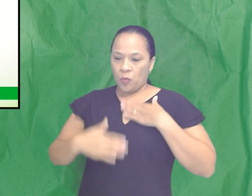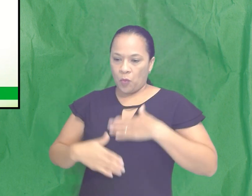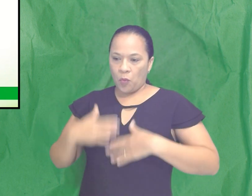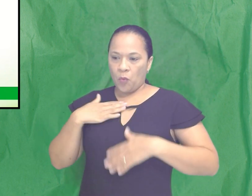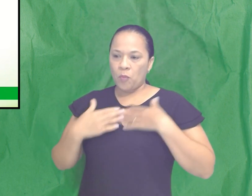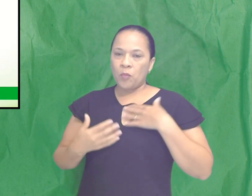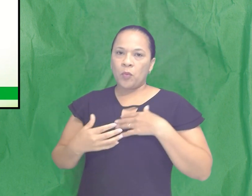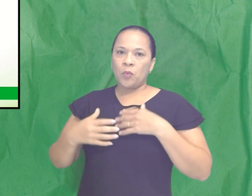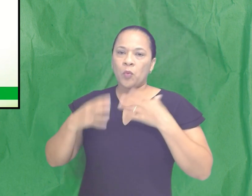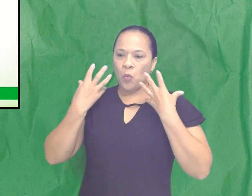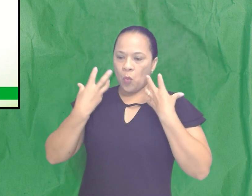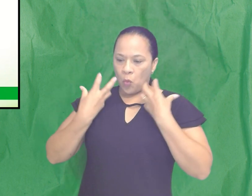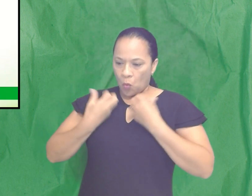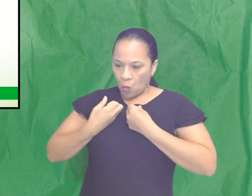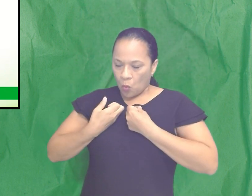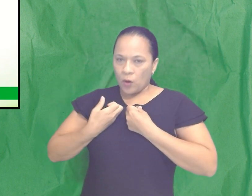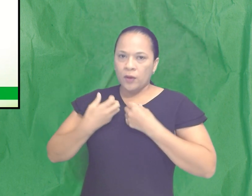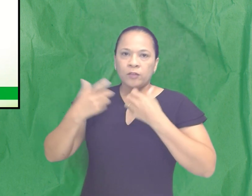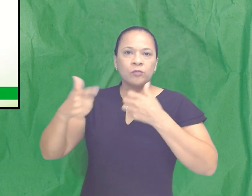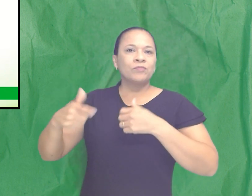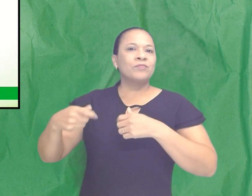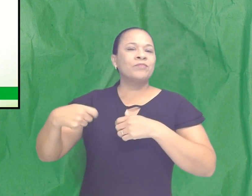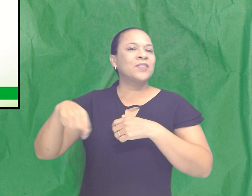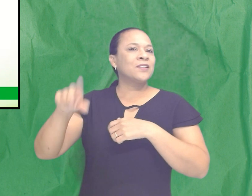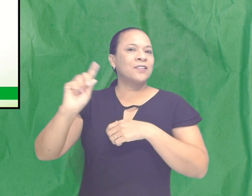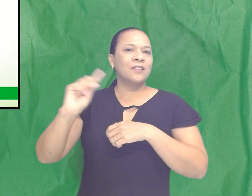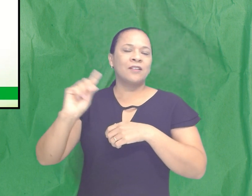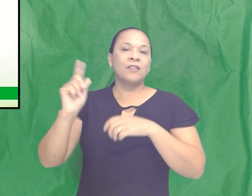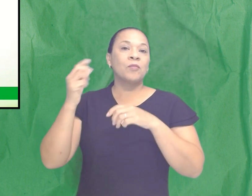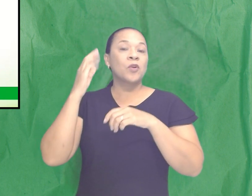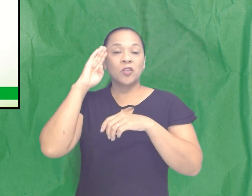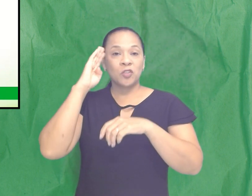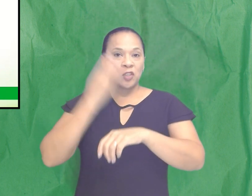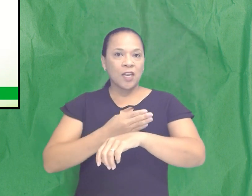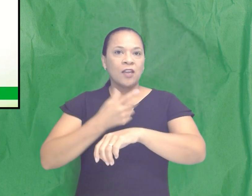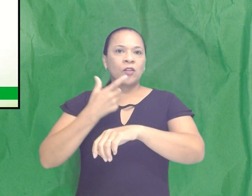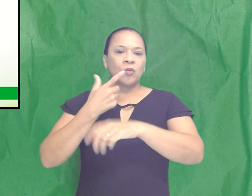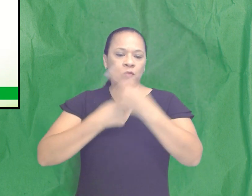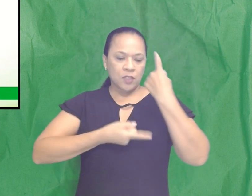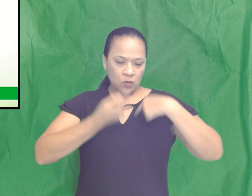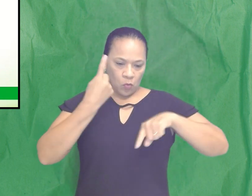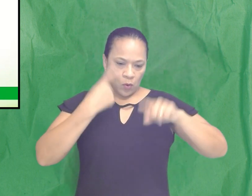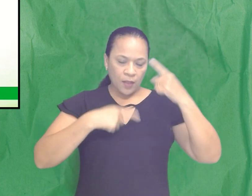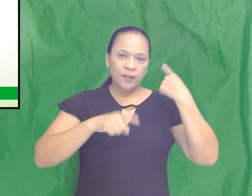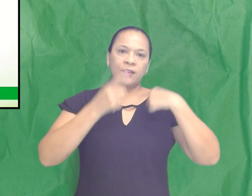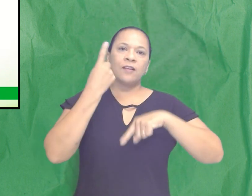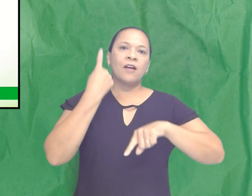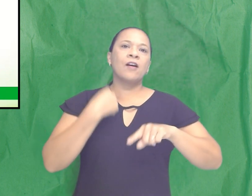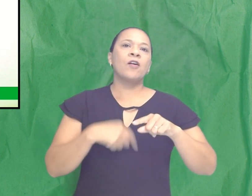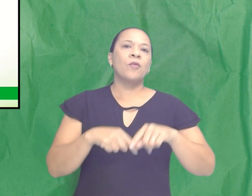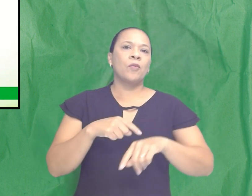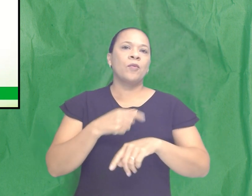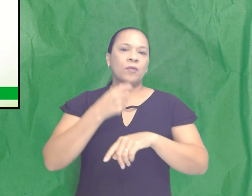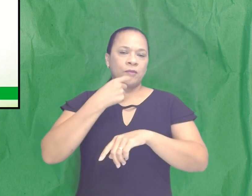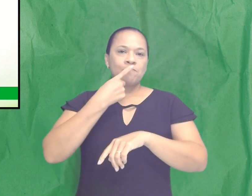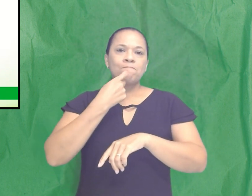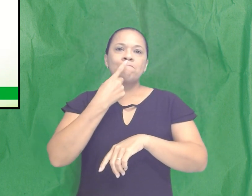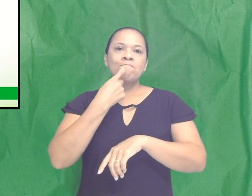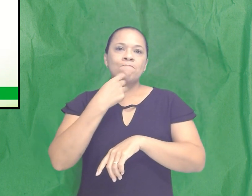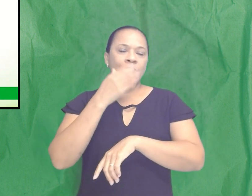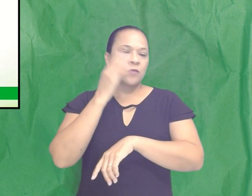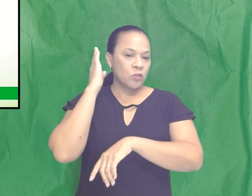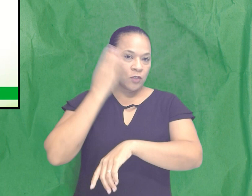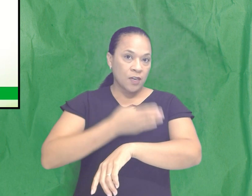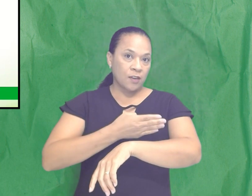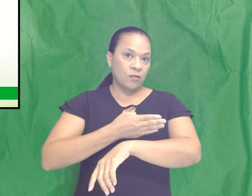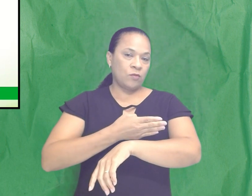ser absorvidos no trato gastrointestinal e já chega diretamente à circulação. E para a administração dos medicamentos